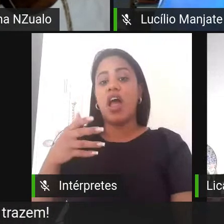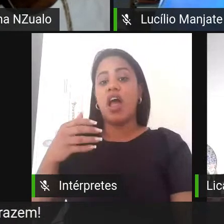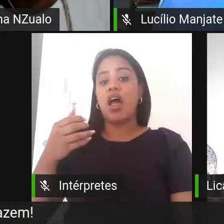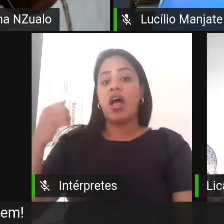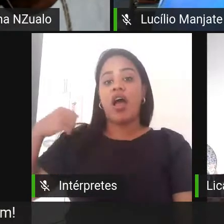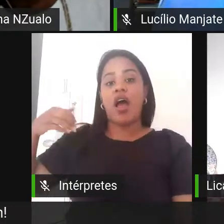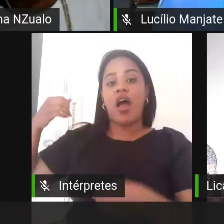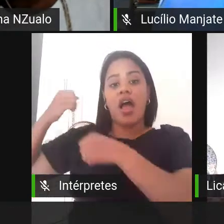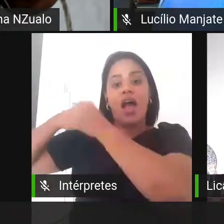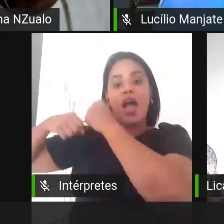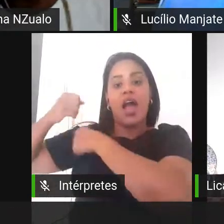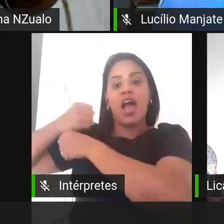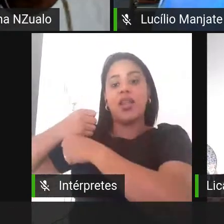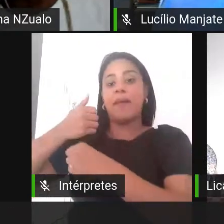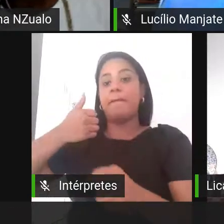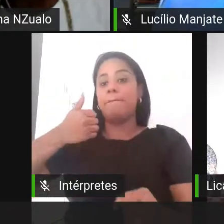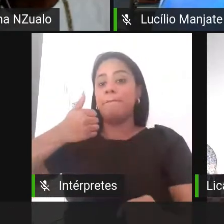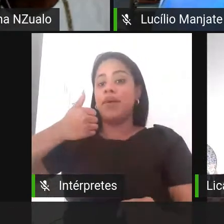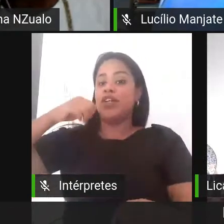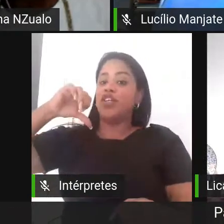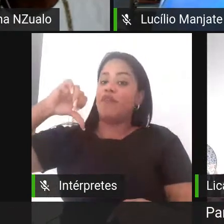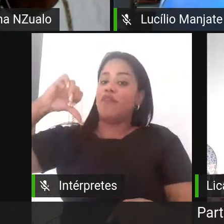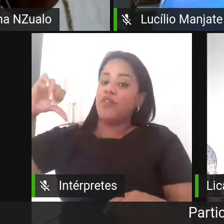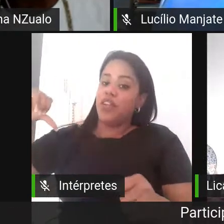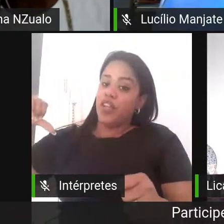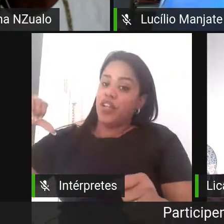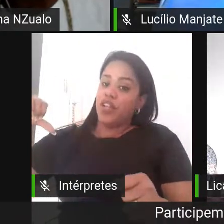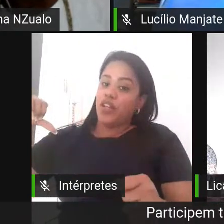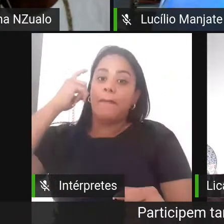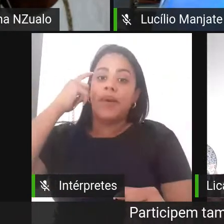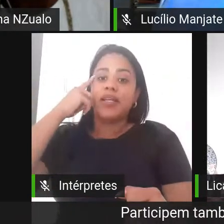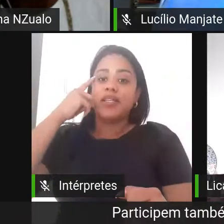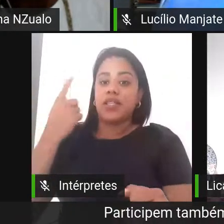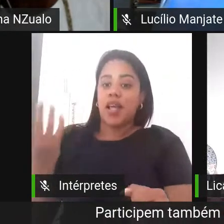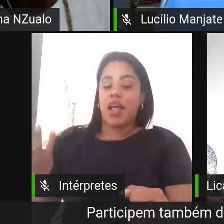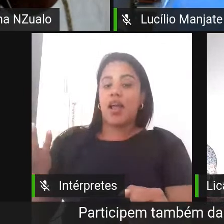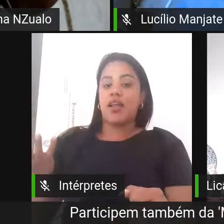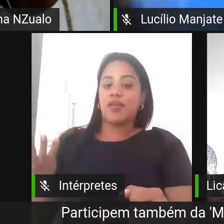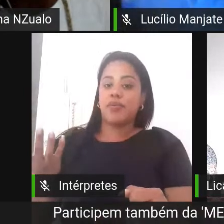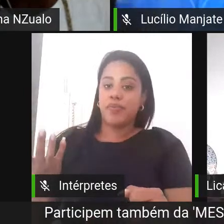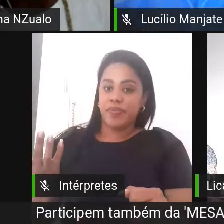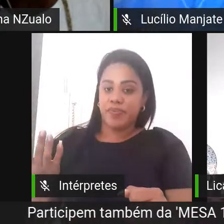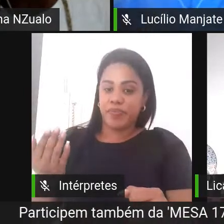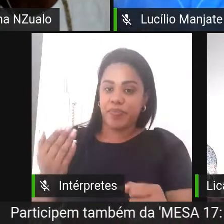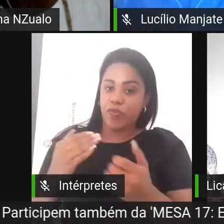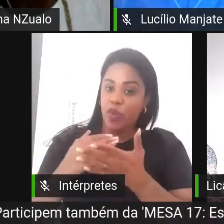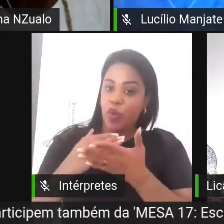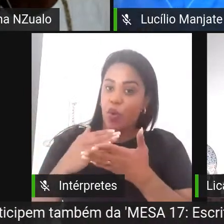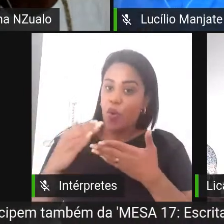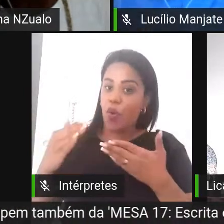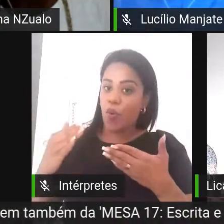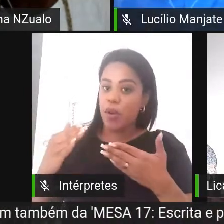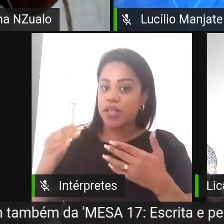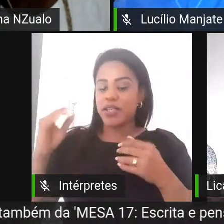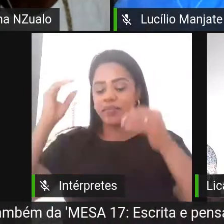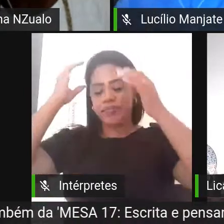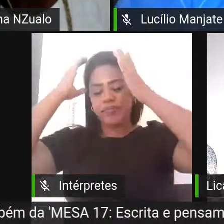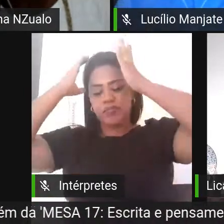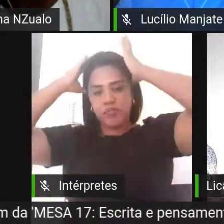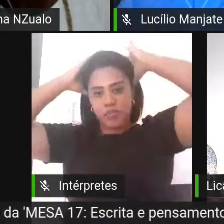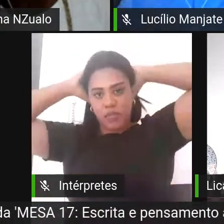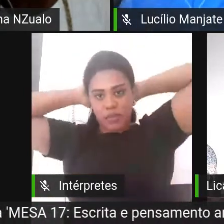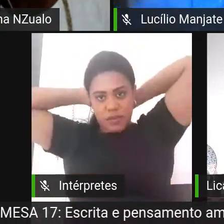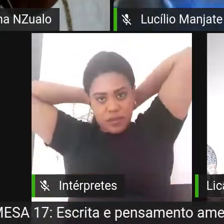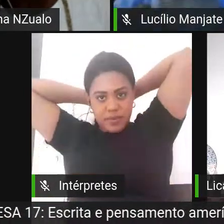podemos pensar num autor também que começa a publicar de 2000 para esta parte. Porque estou a assumir que muito provavelmente é um